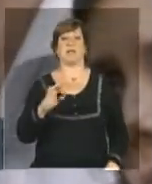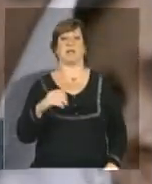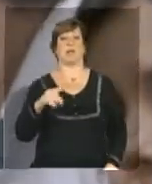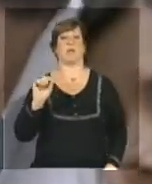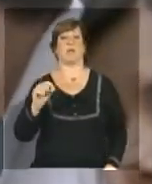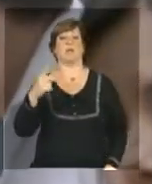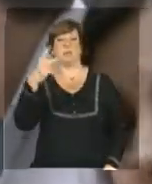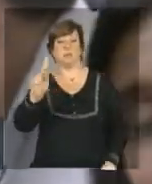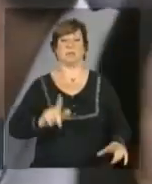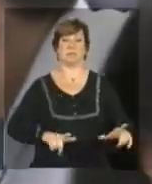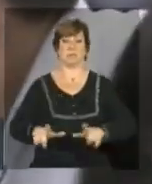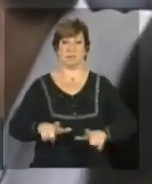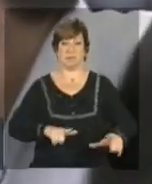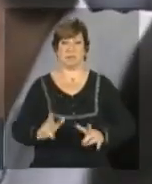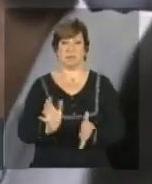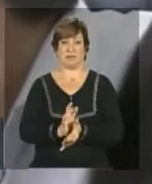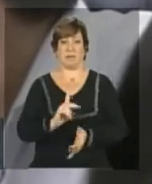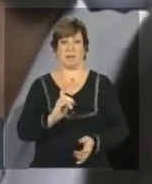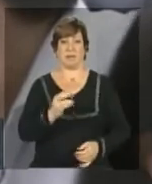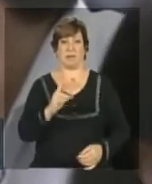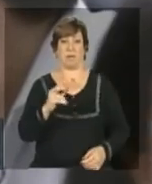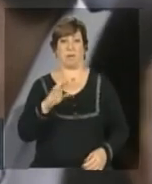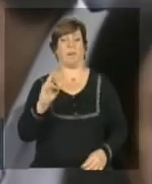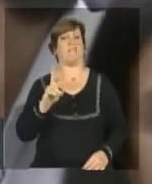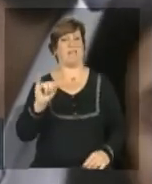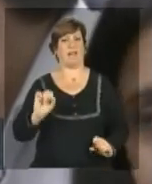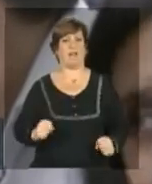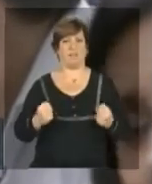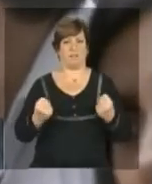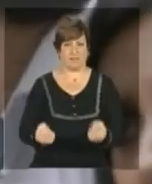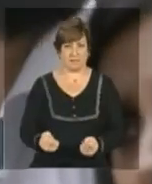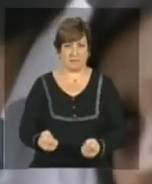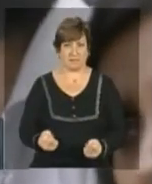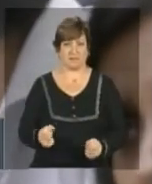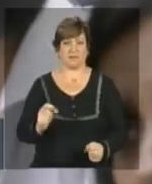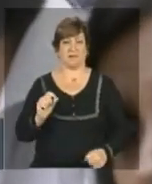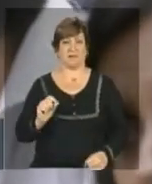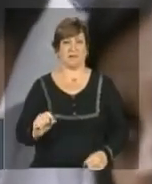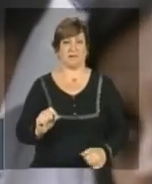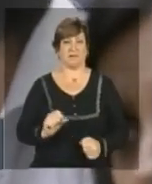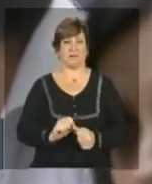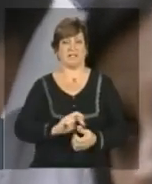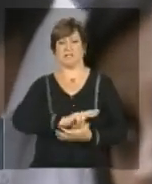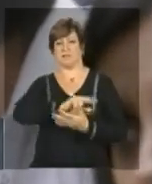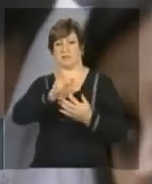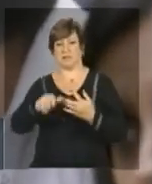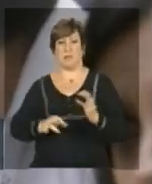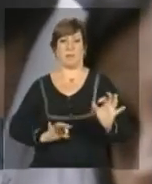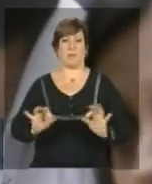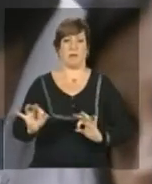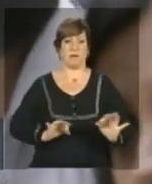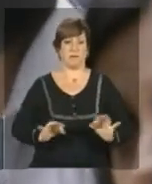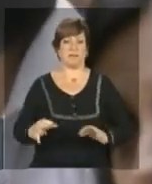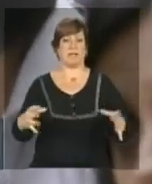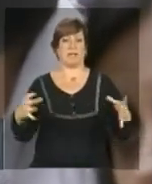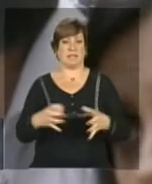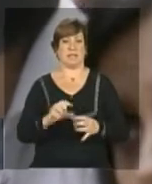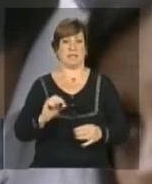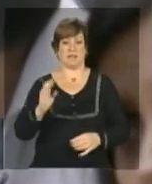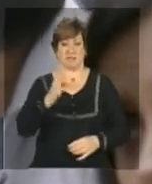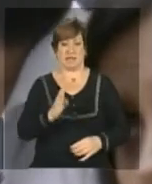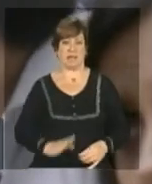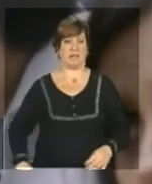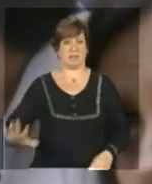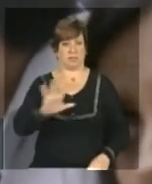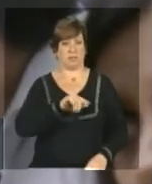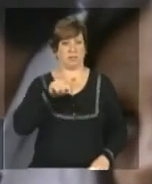na sua gestão Petrobras vai reforçar a diversificação de projetos entre o nacional e